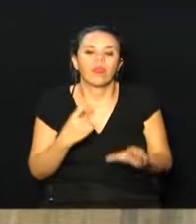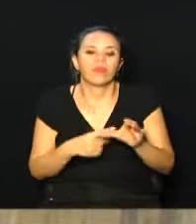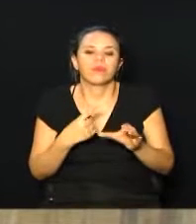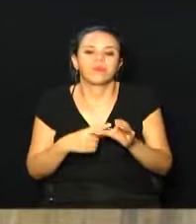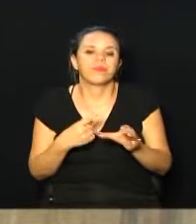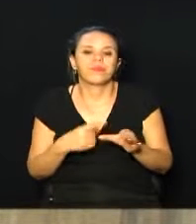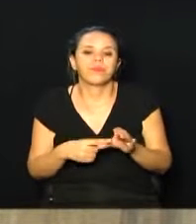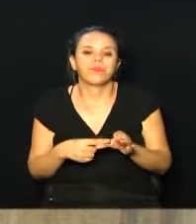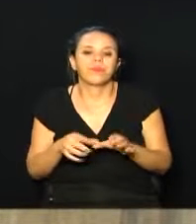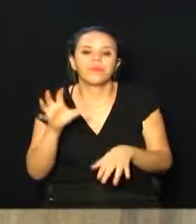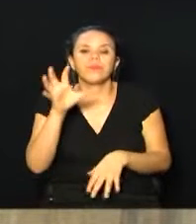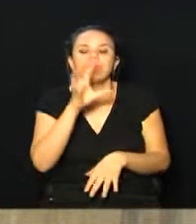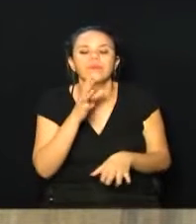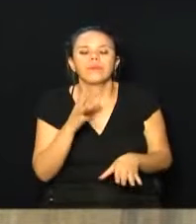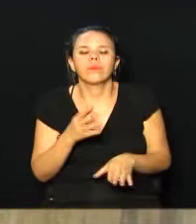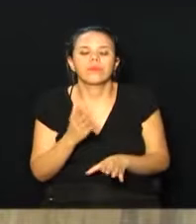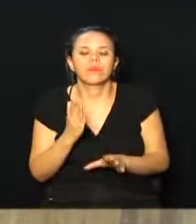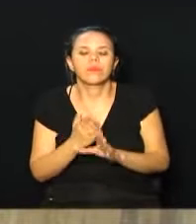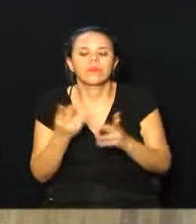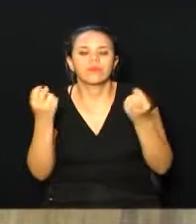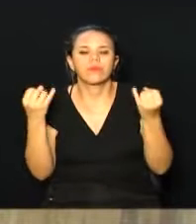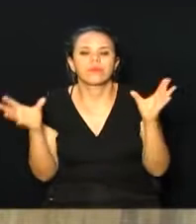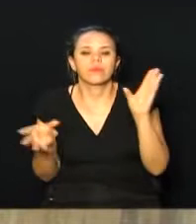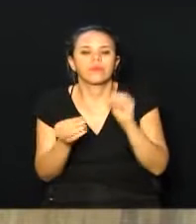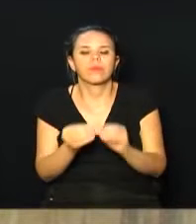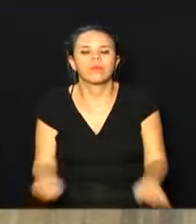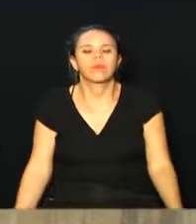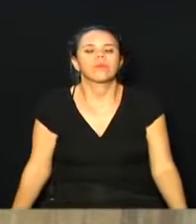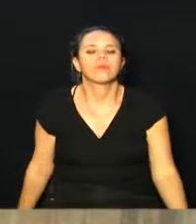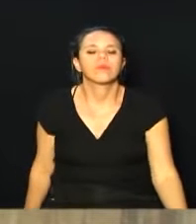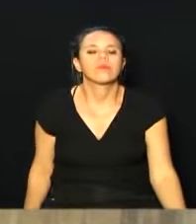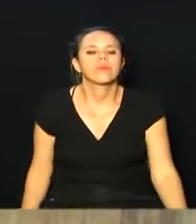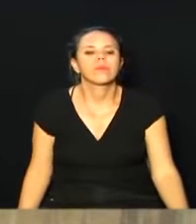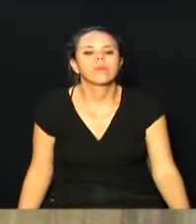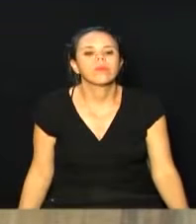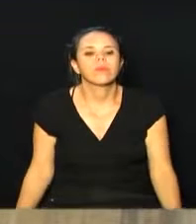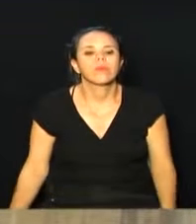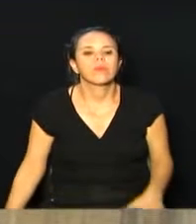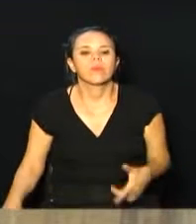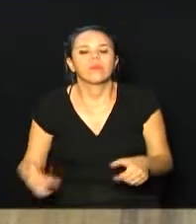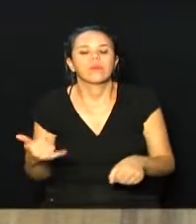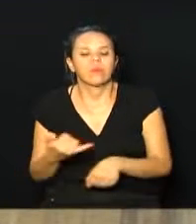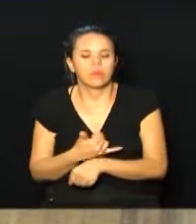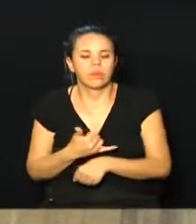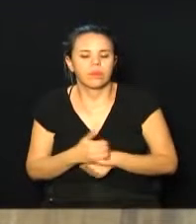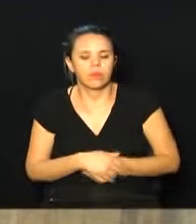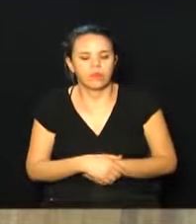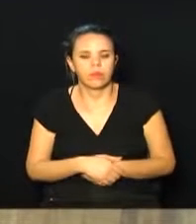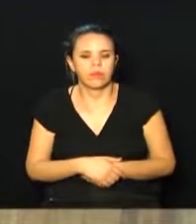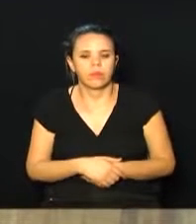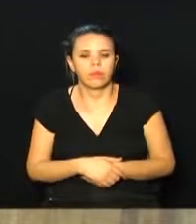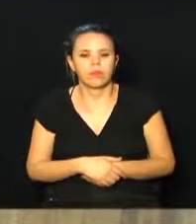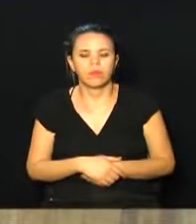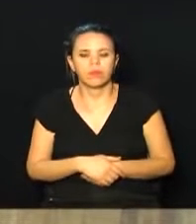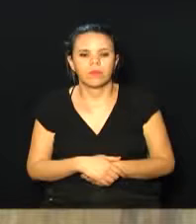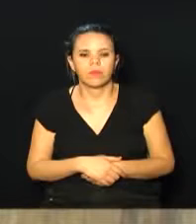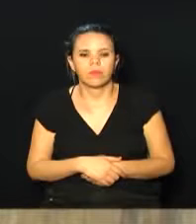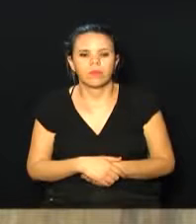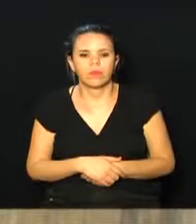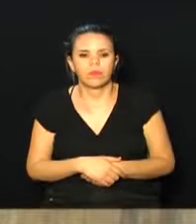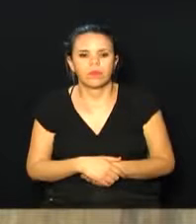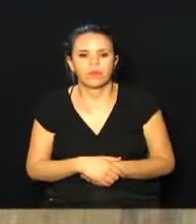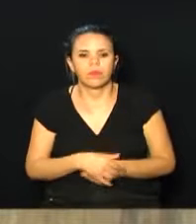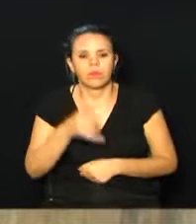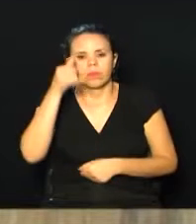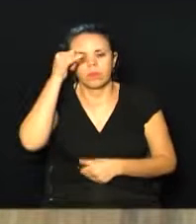um mapeamento nesse sentido e falasse desse trabalho da infraestrutura quando se pensa em mitigar os efeitos